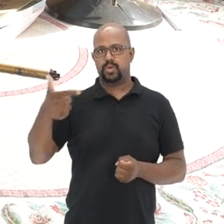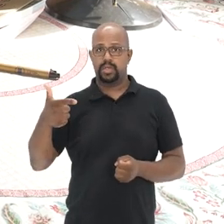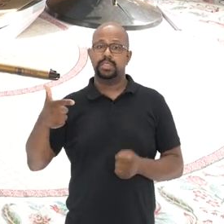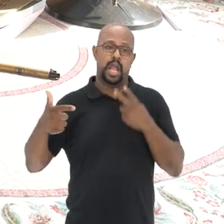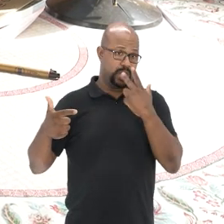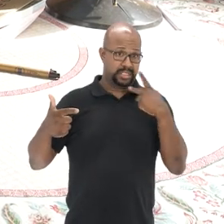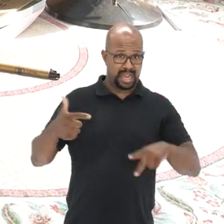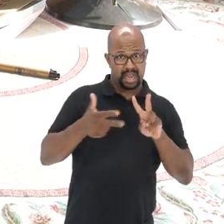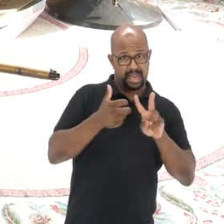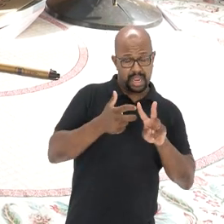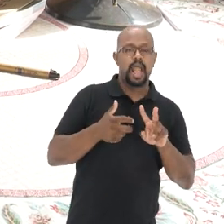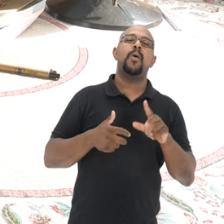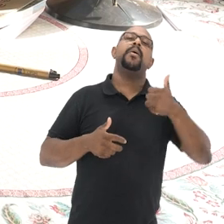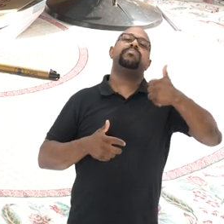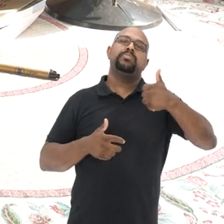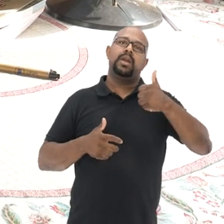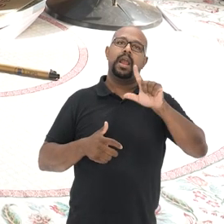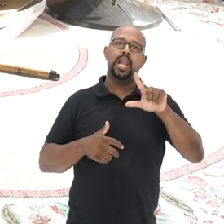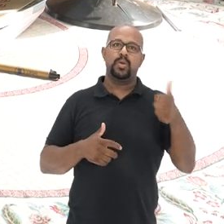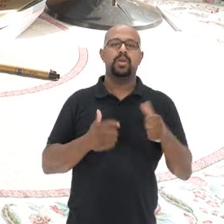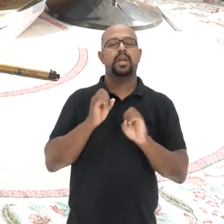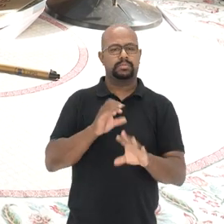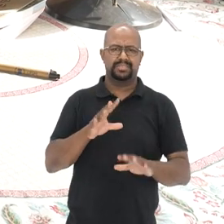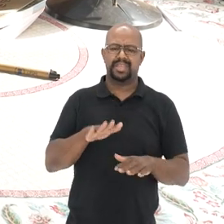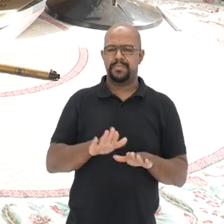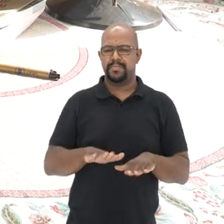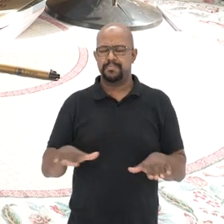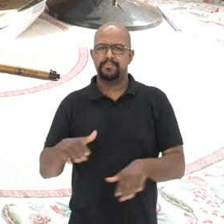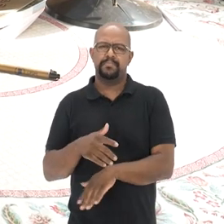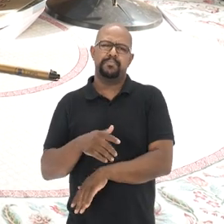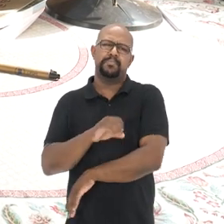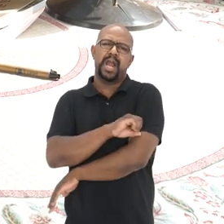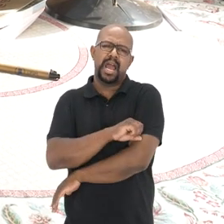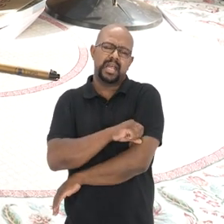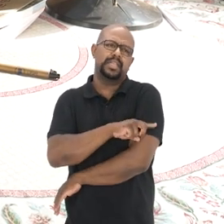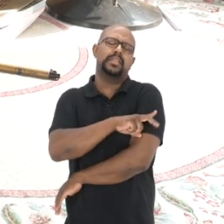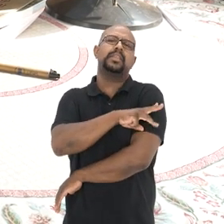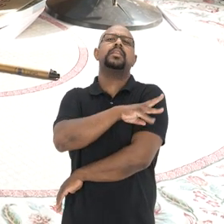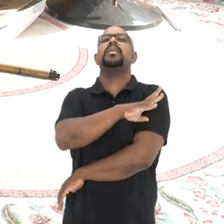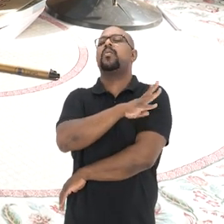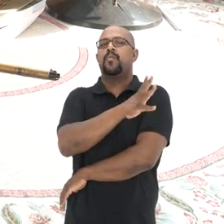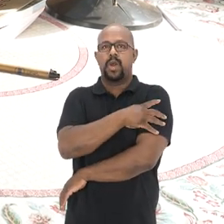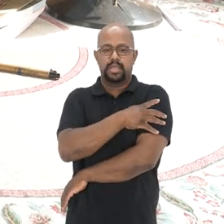língua. Nós alfabetizamos, desde o jardim até o quarto ano,